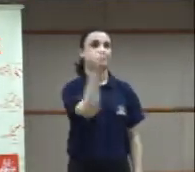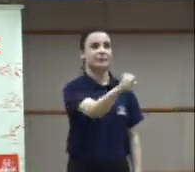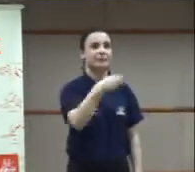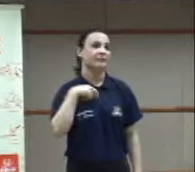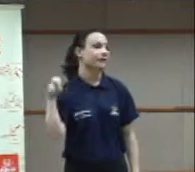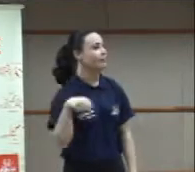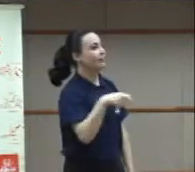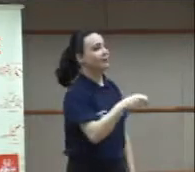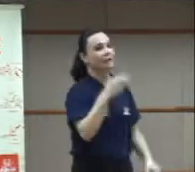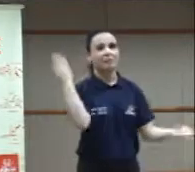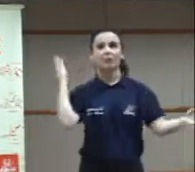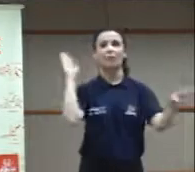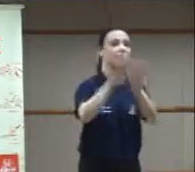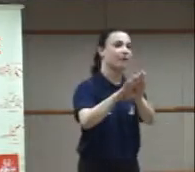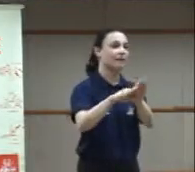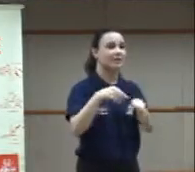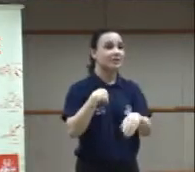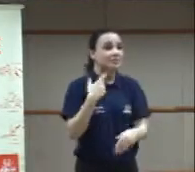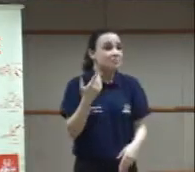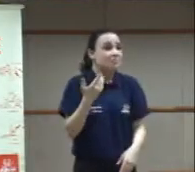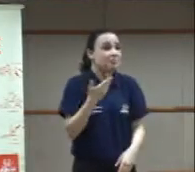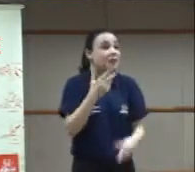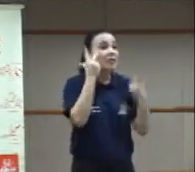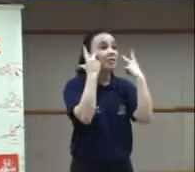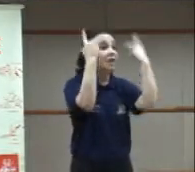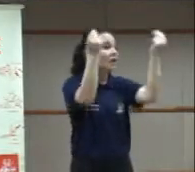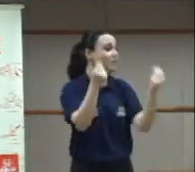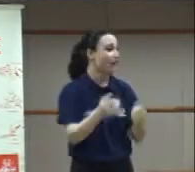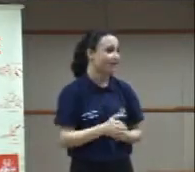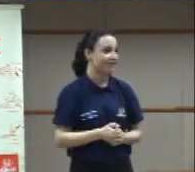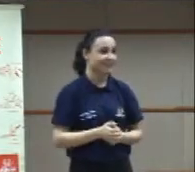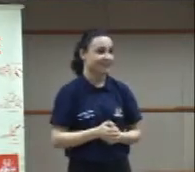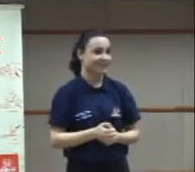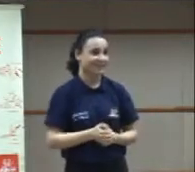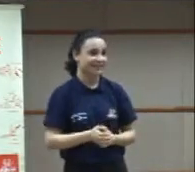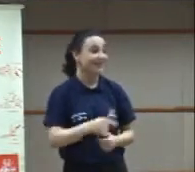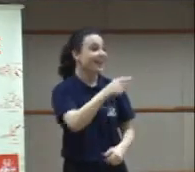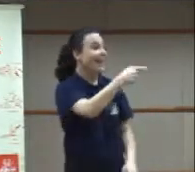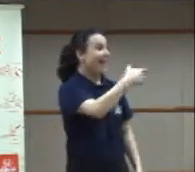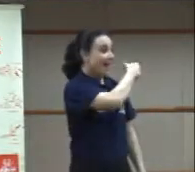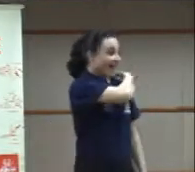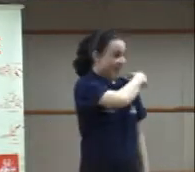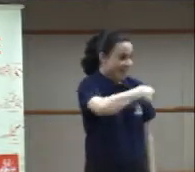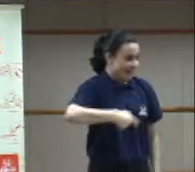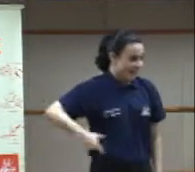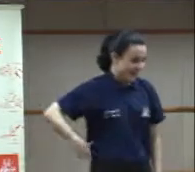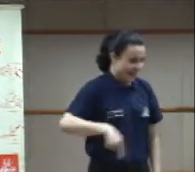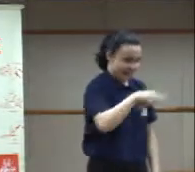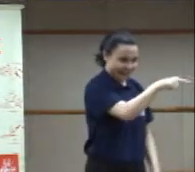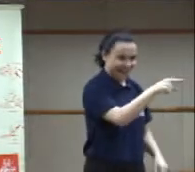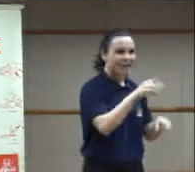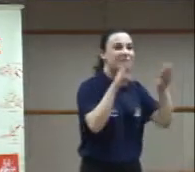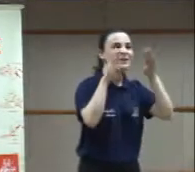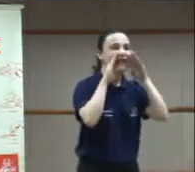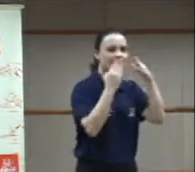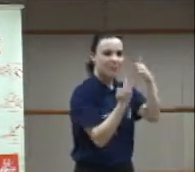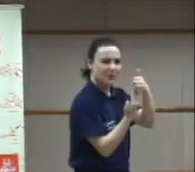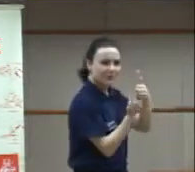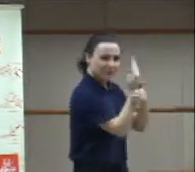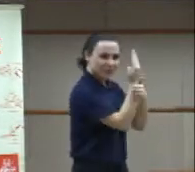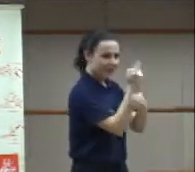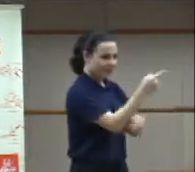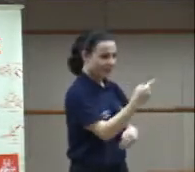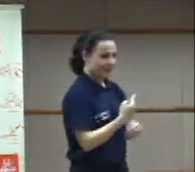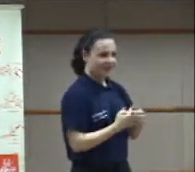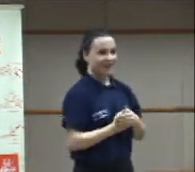mais direta. Esses dias a Elisanete me mandou um recado em box, ela me mandou dois e eu não